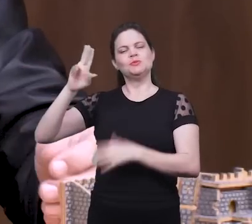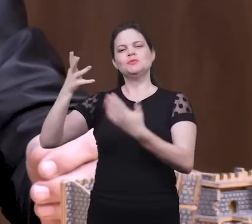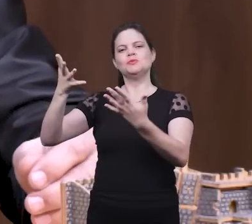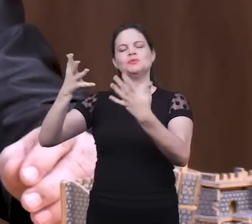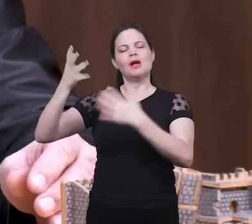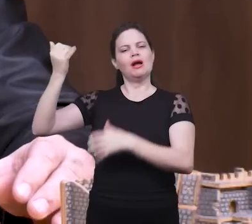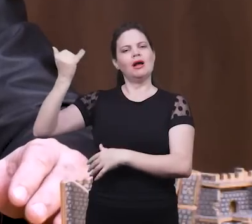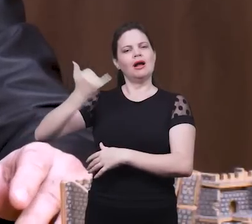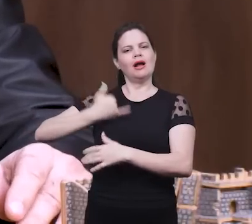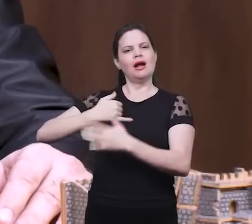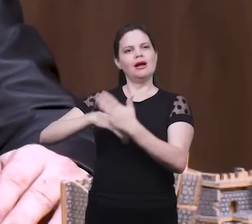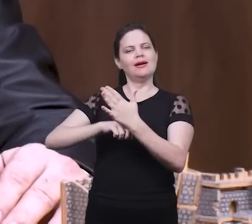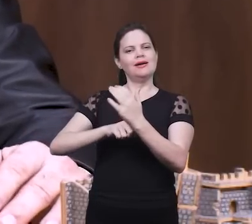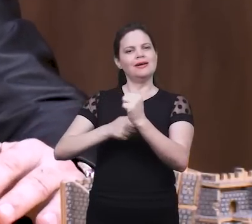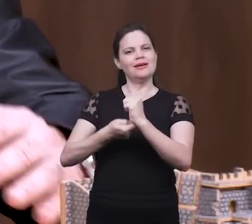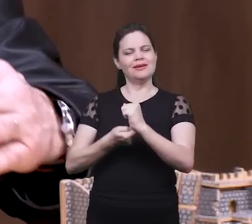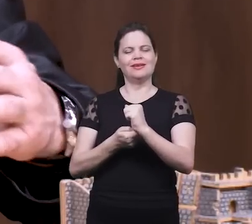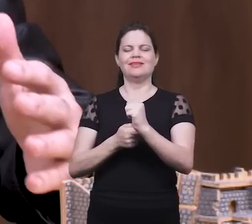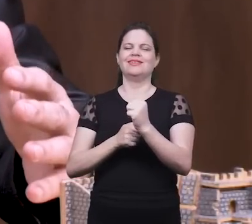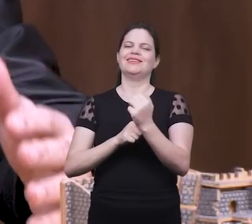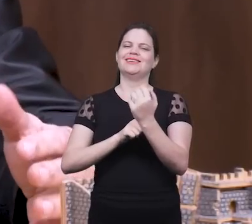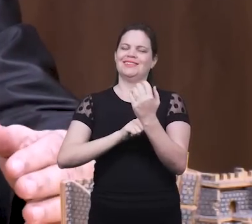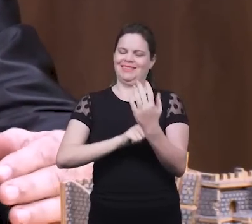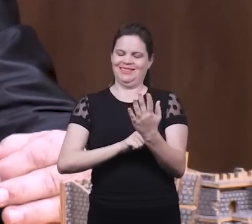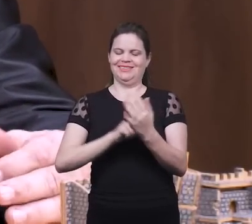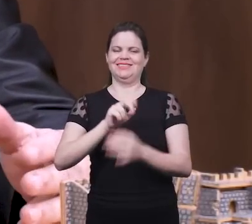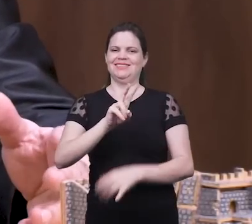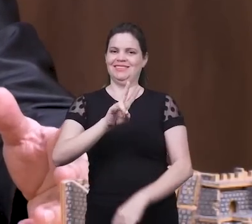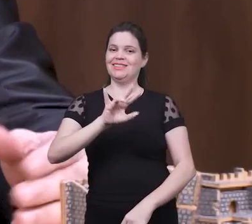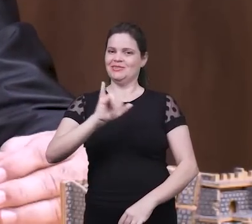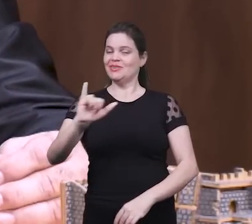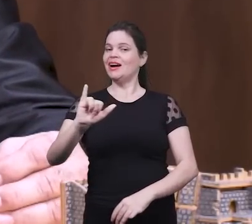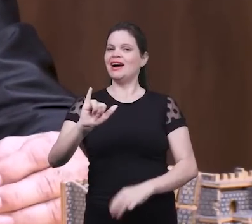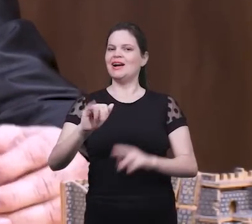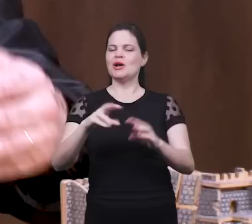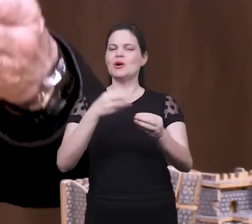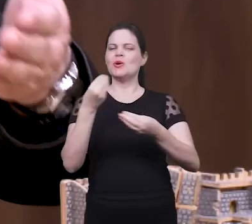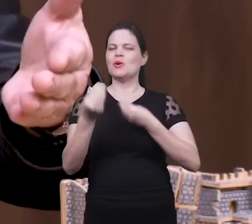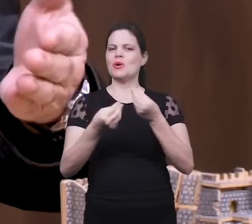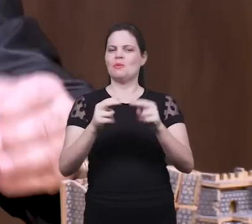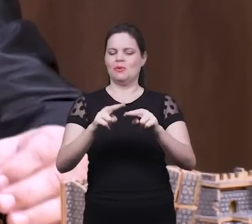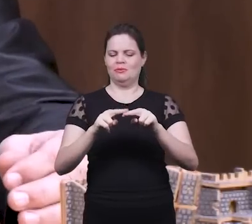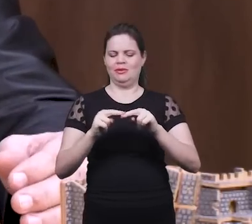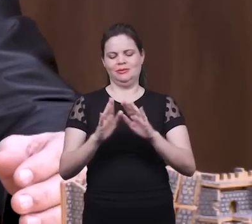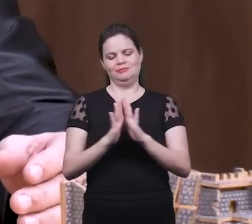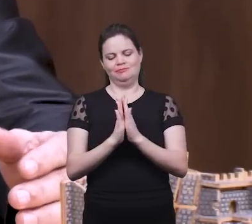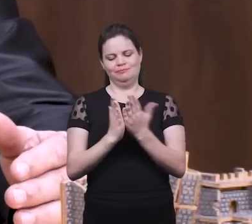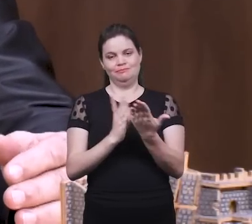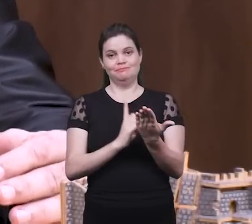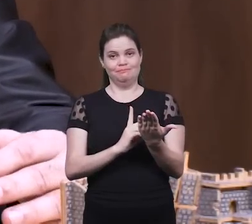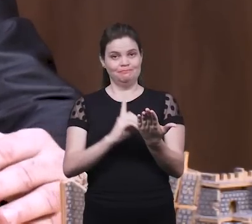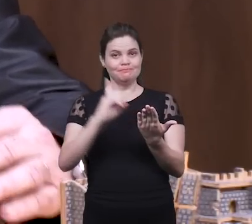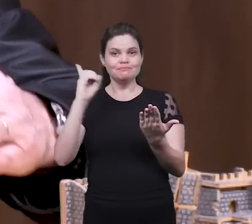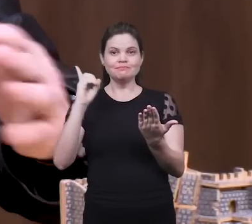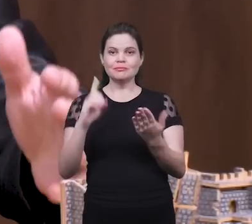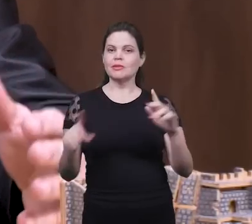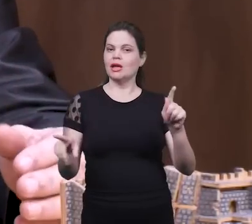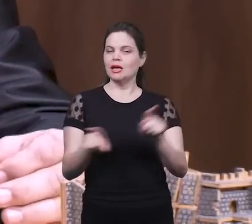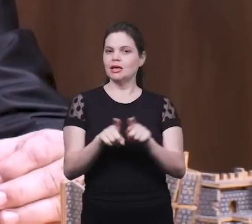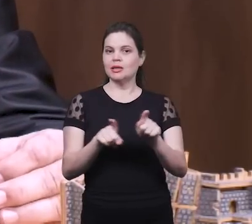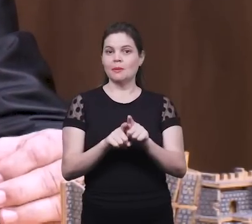quer falar conosco através da sua palavra e através